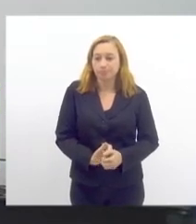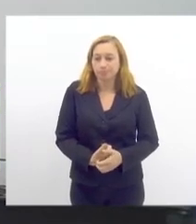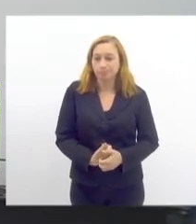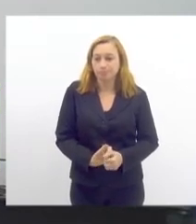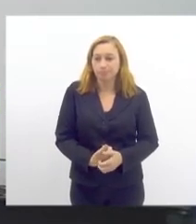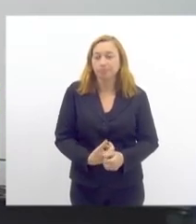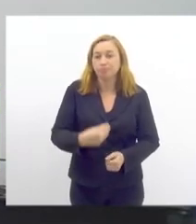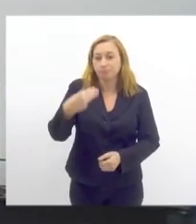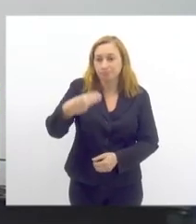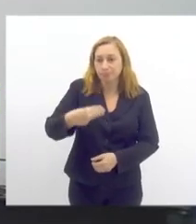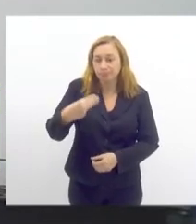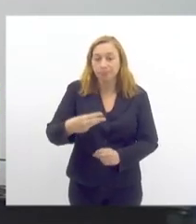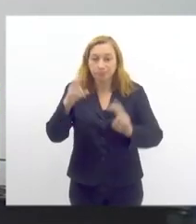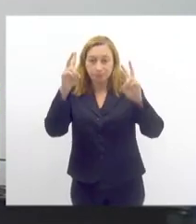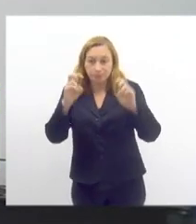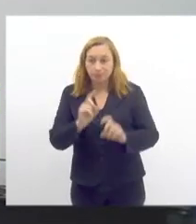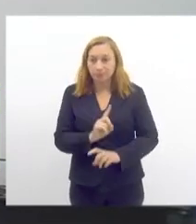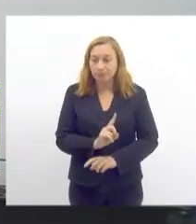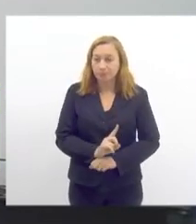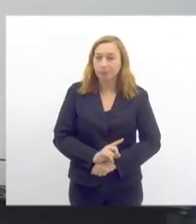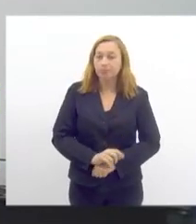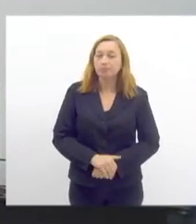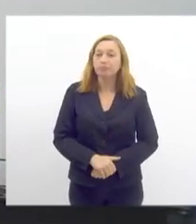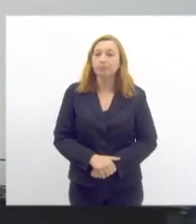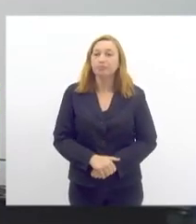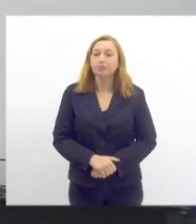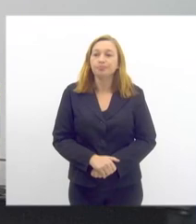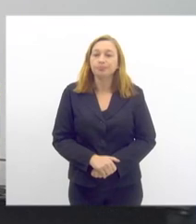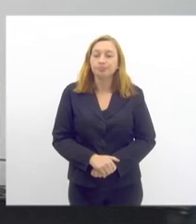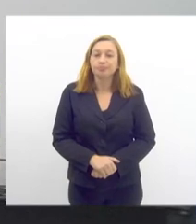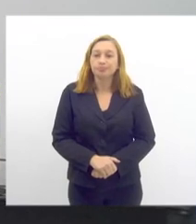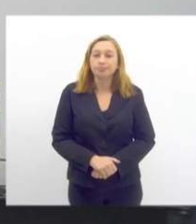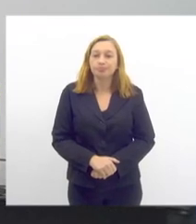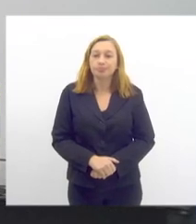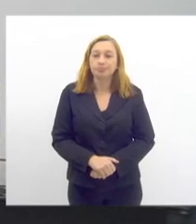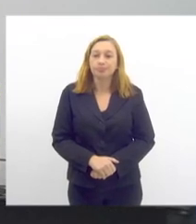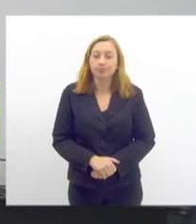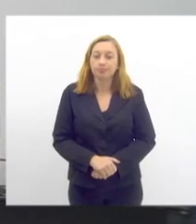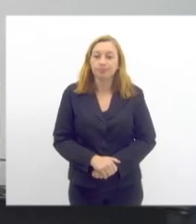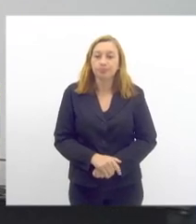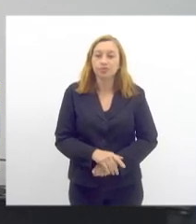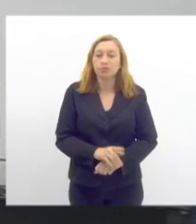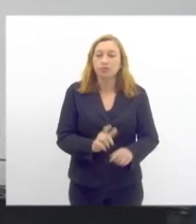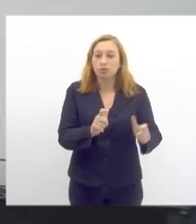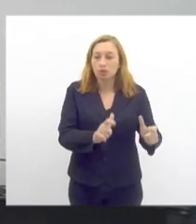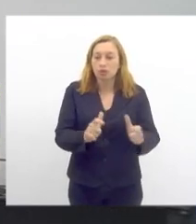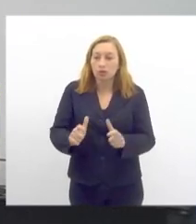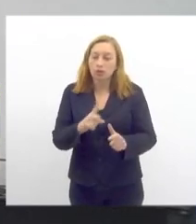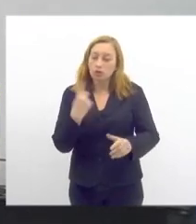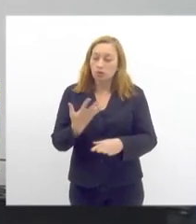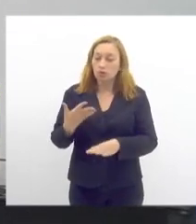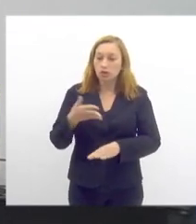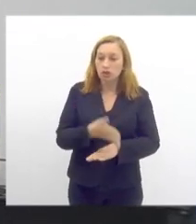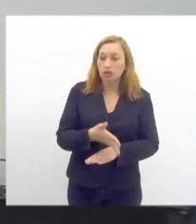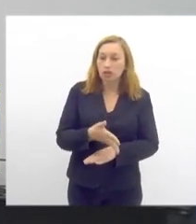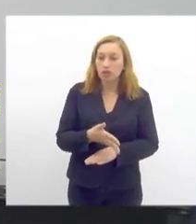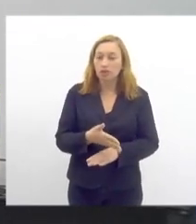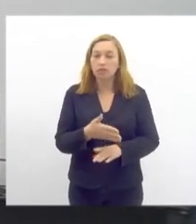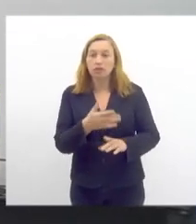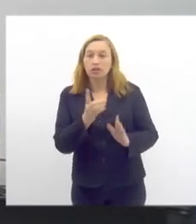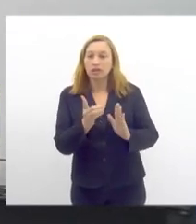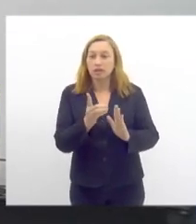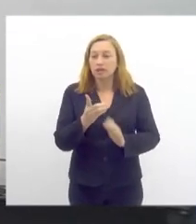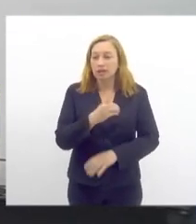O terceiro ponto, não menos importante, era as condições dos postos. Volto a dizer que, quando chegamos, o DETRAN estava 6 meses